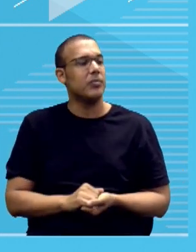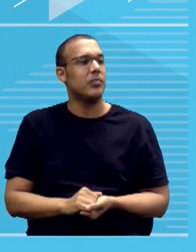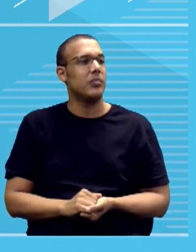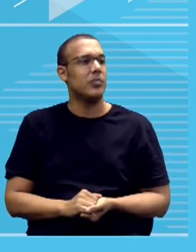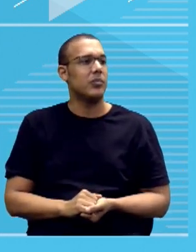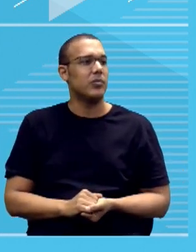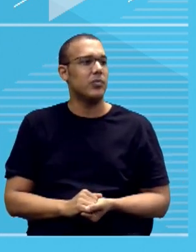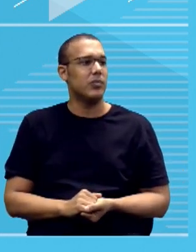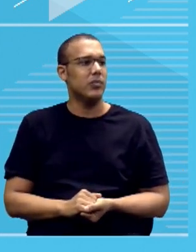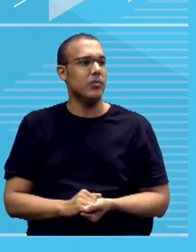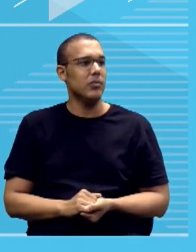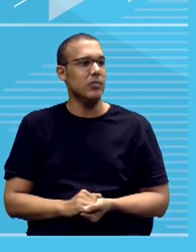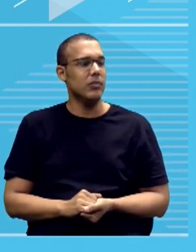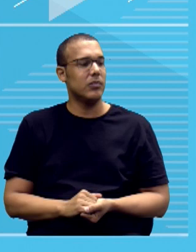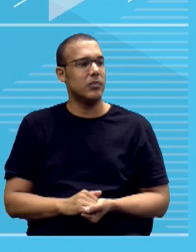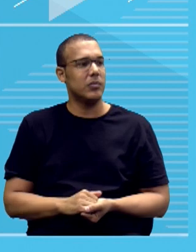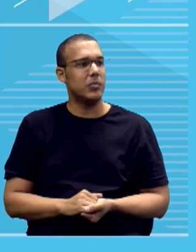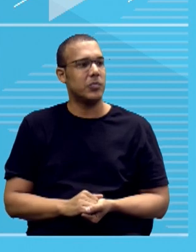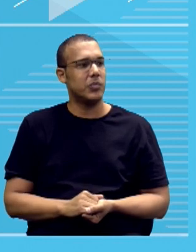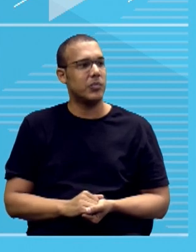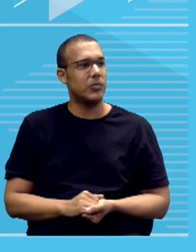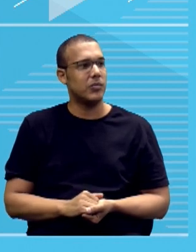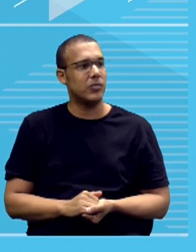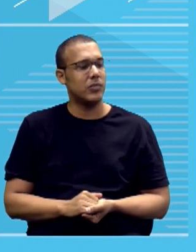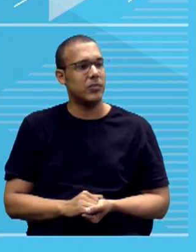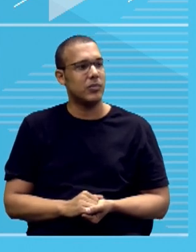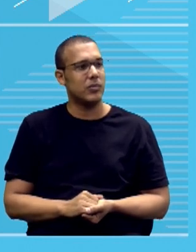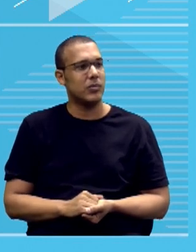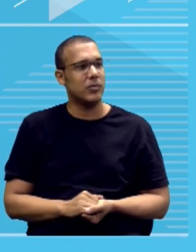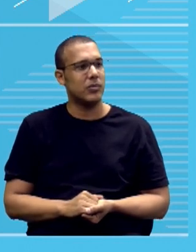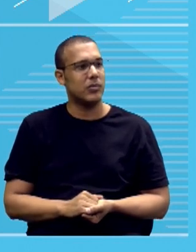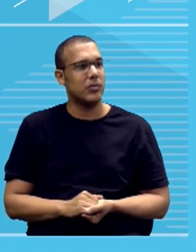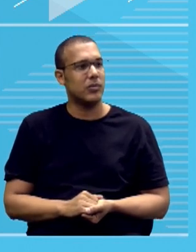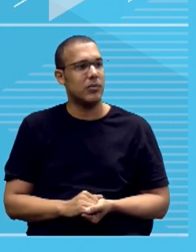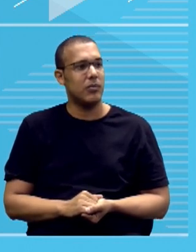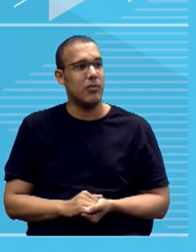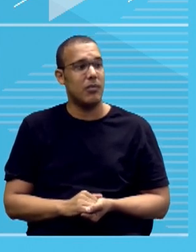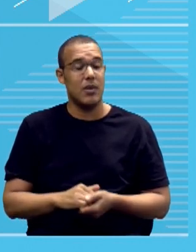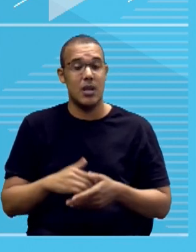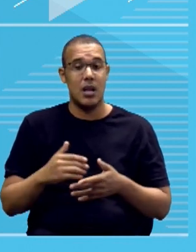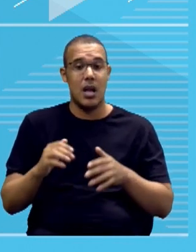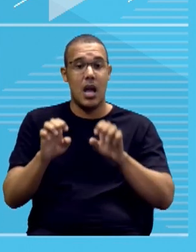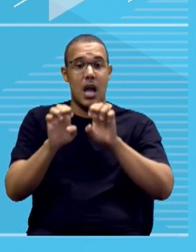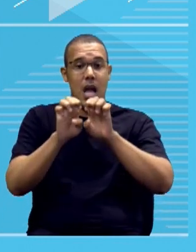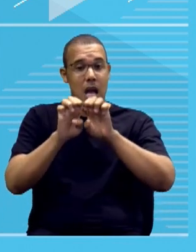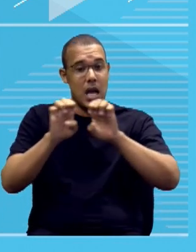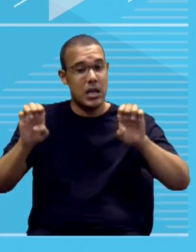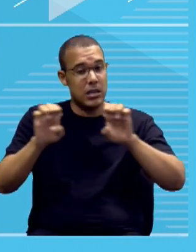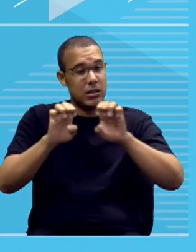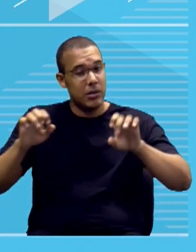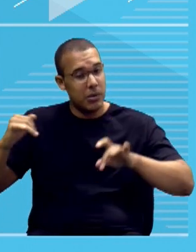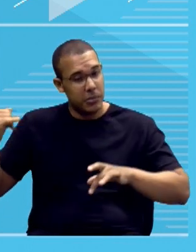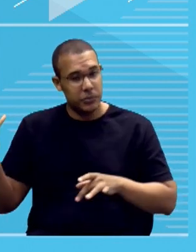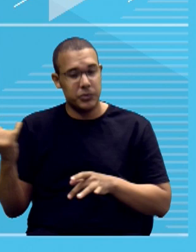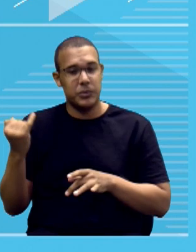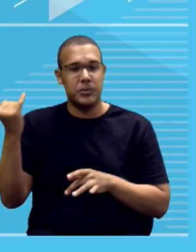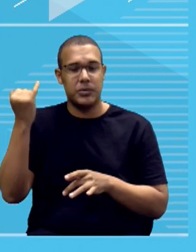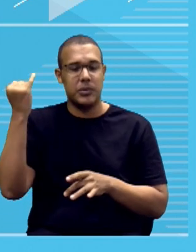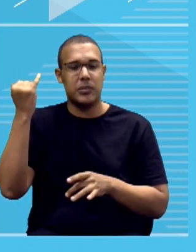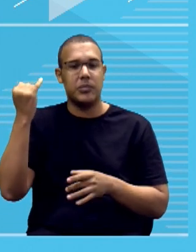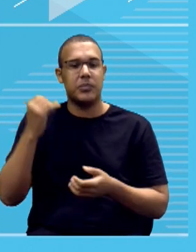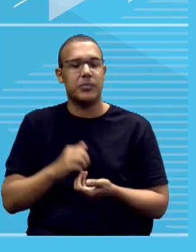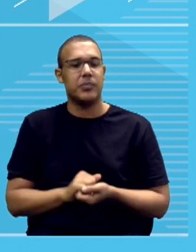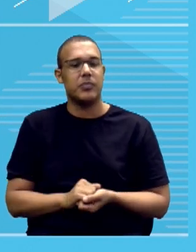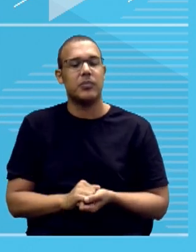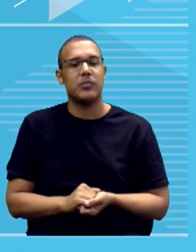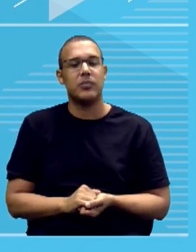a resistência interna daquele aparelho. E essa equação aqui é extremamente importante, tá bom? Essa